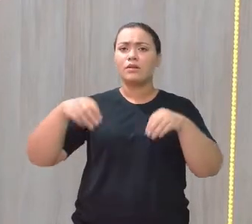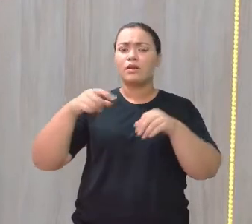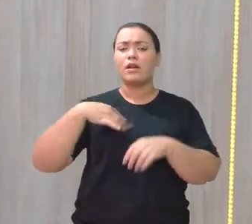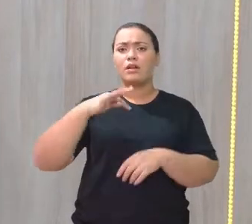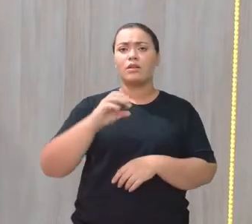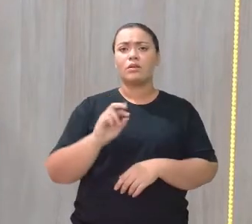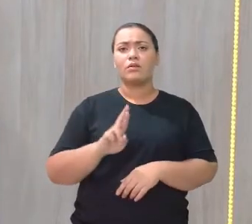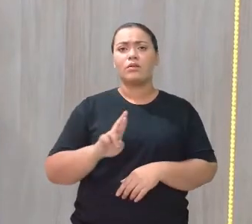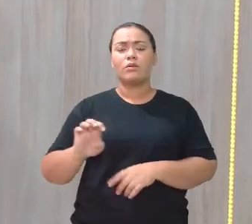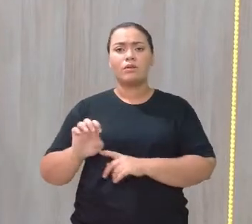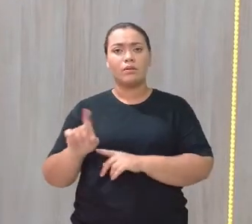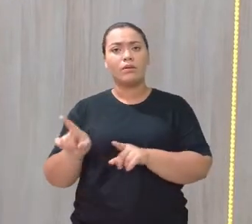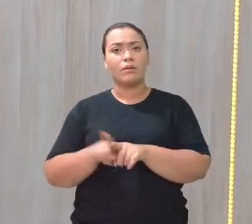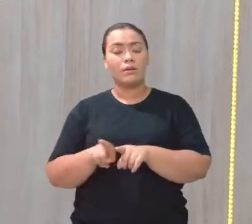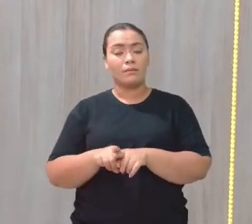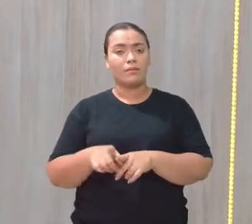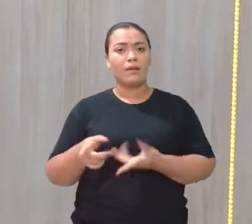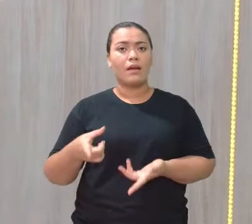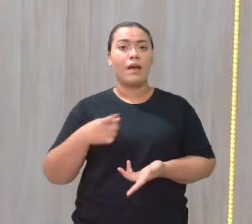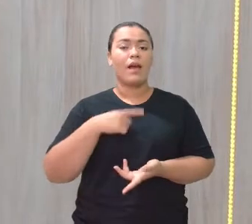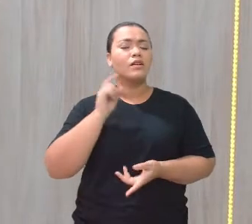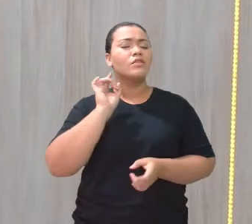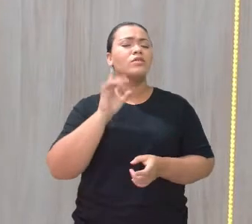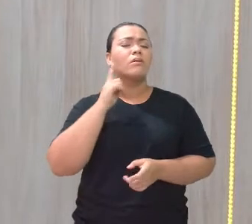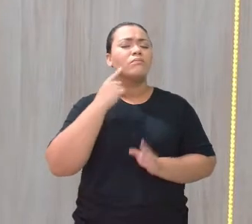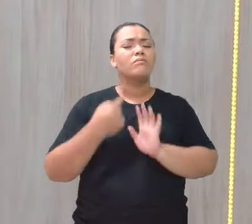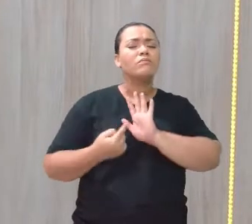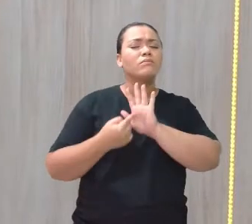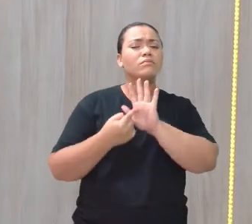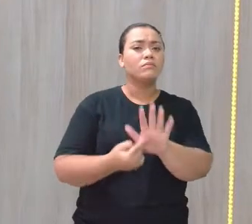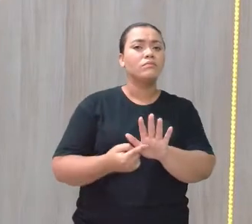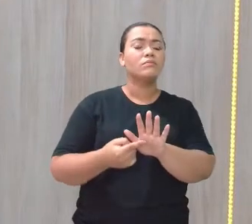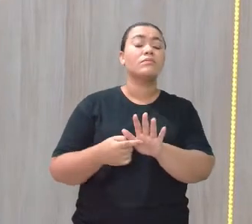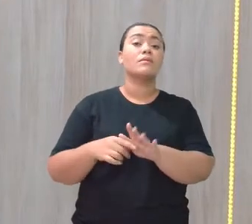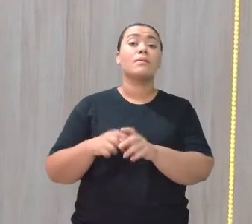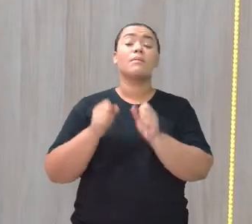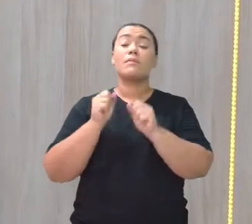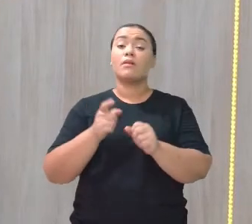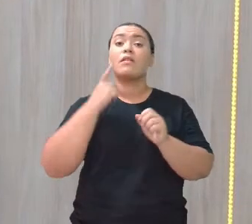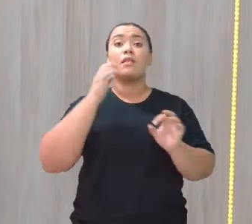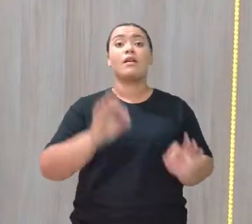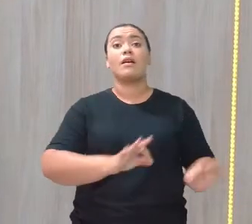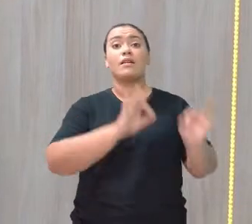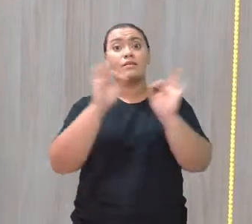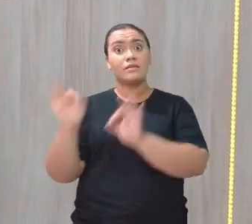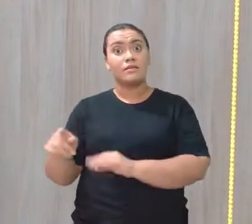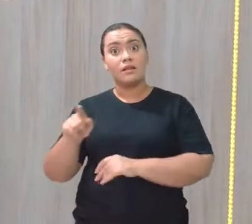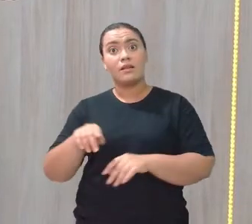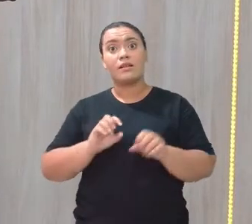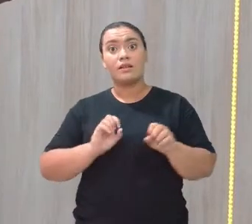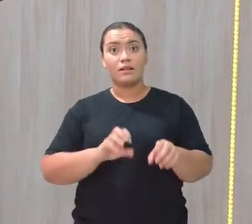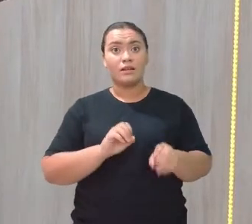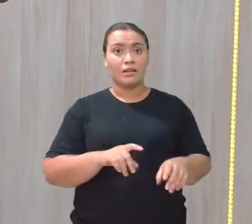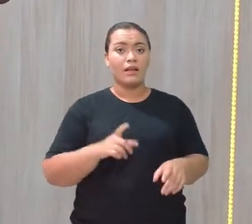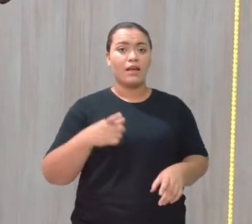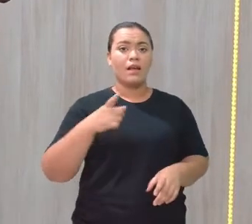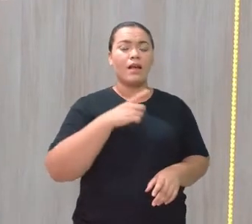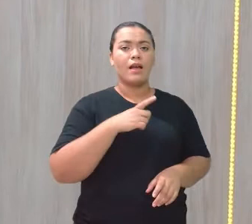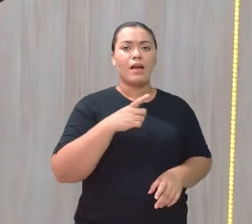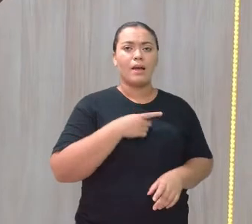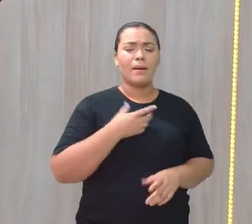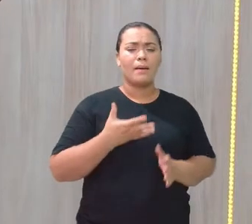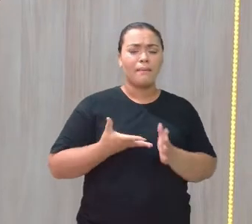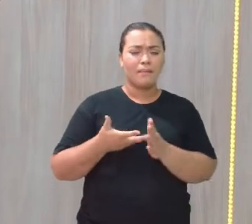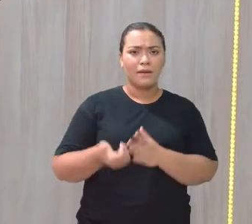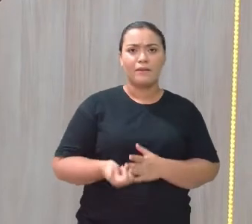encantadora. Eu estou fazendo apenas um preâmbulo para que vocês possam assistir esta aula de campo maravilhosa feita